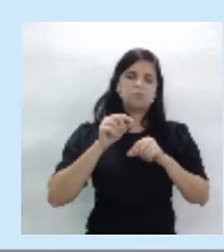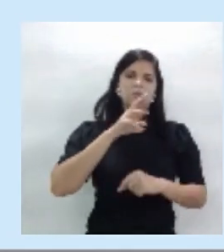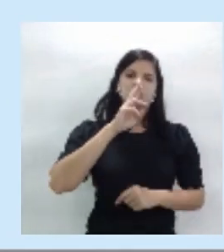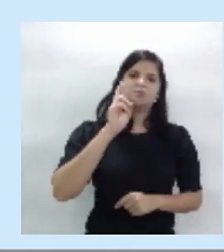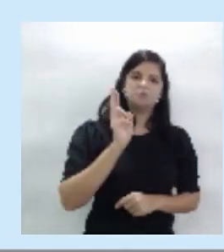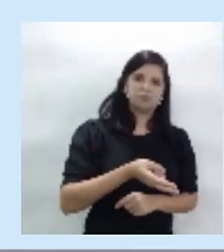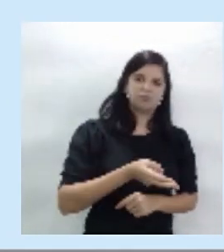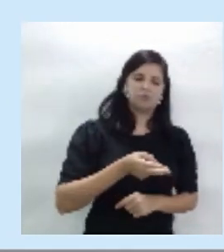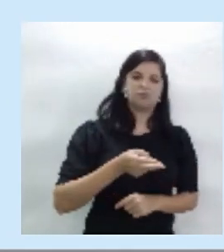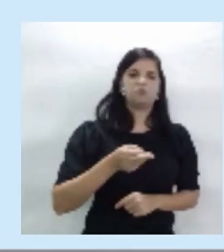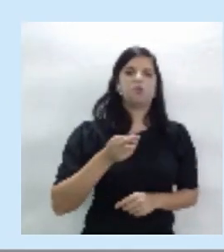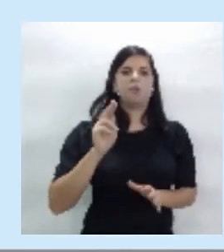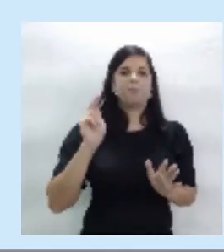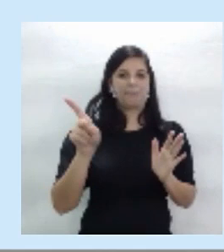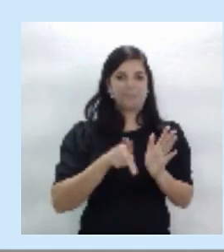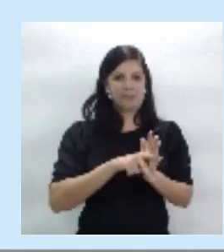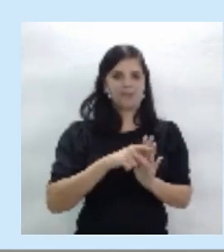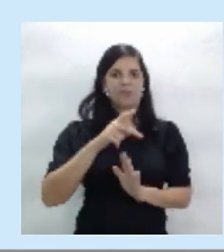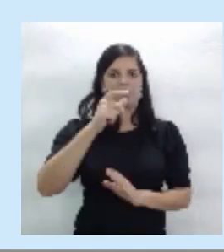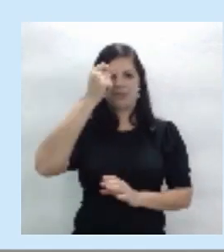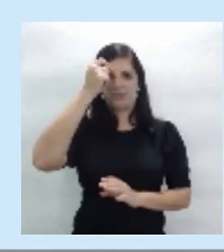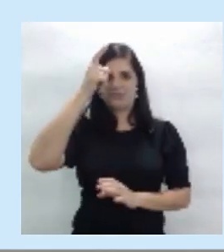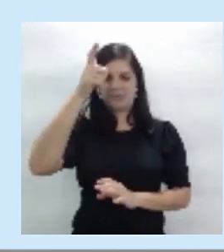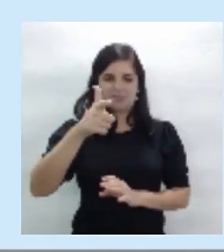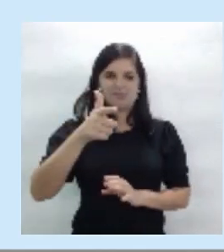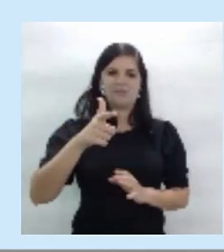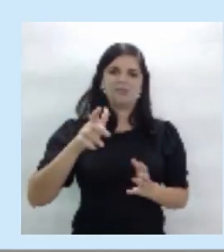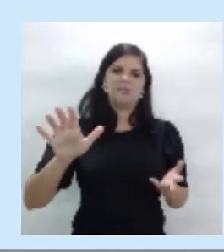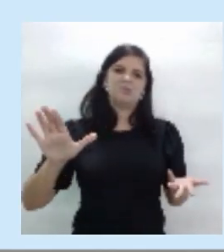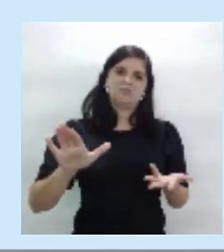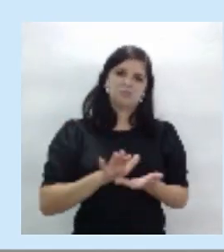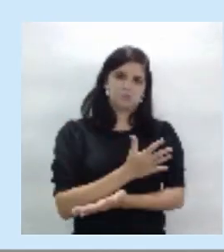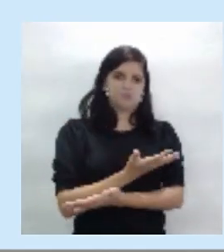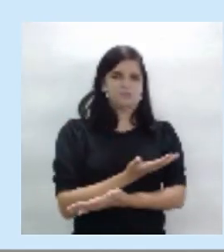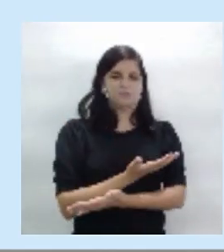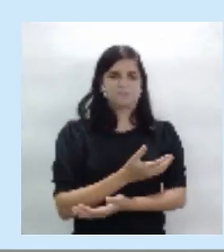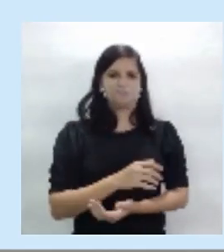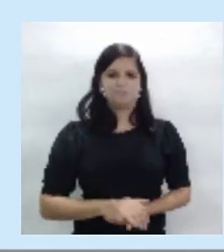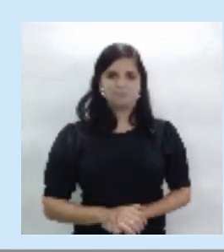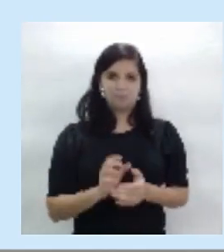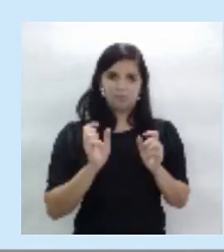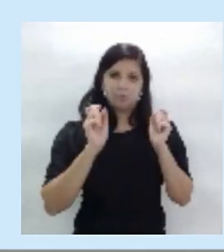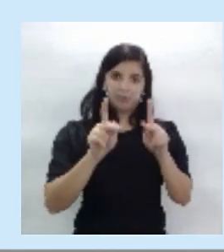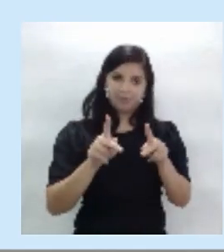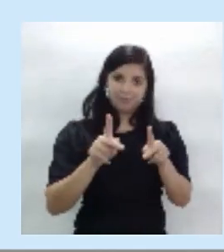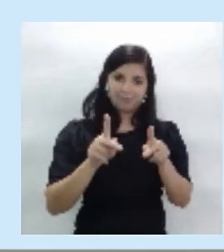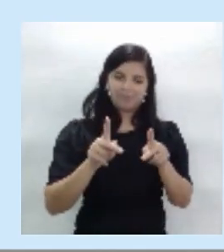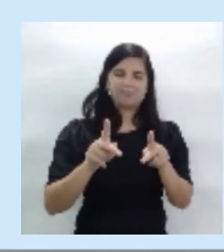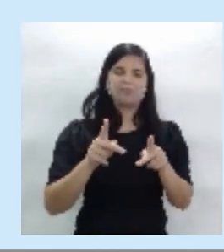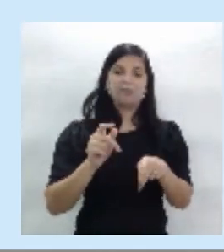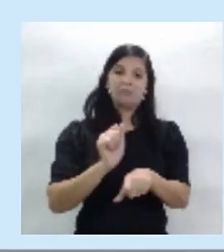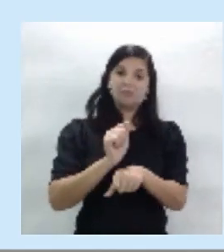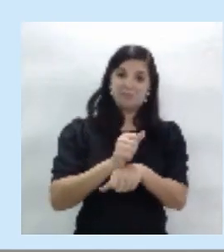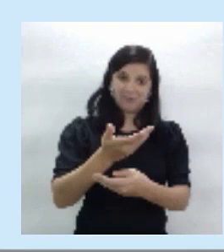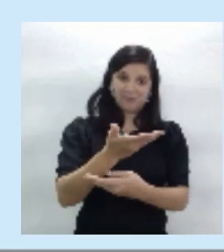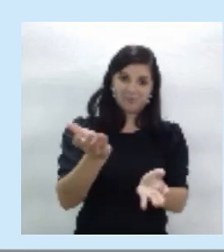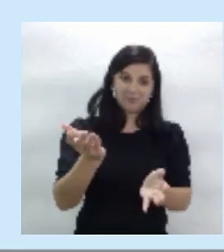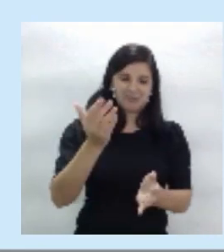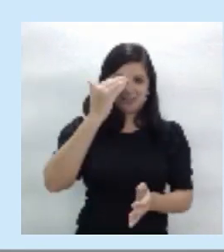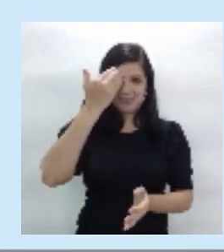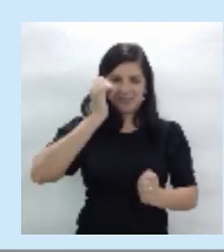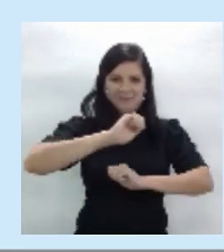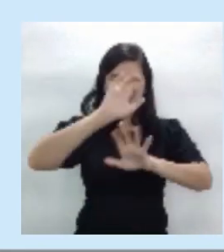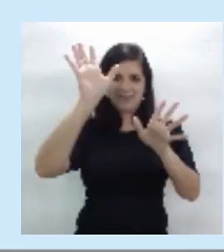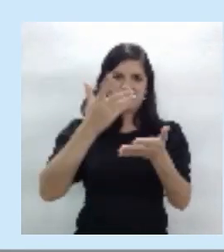elas estão dentro da ideia de desmatamento. Ok, sétimo ano. Espero que vocês tenham compreendido a